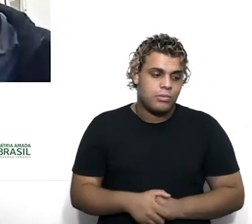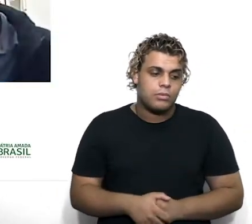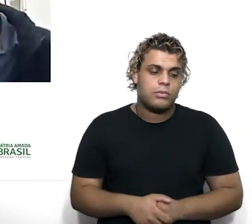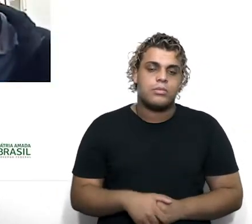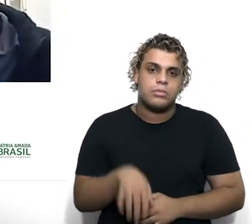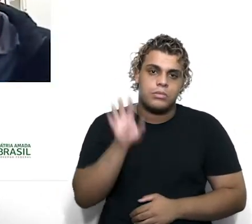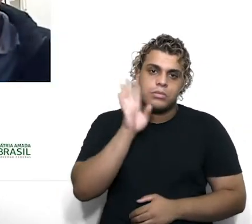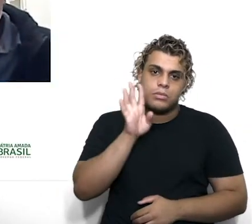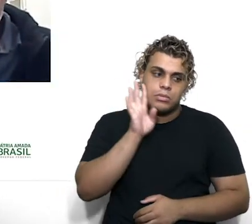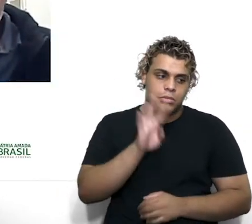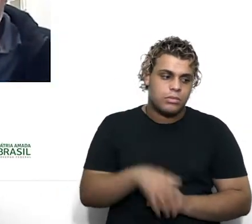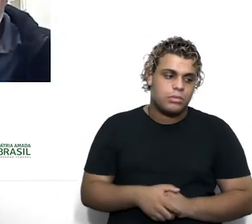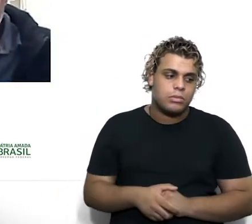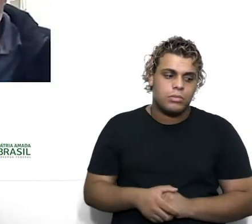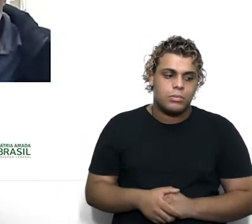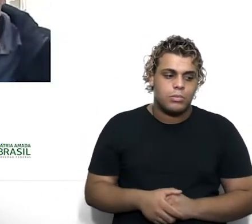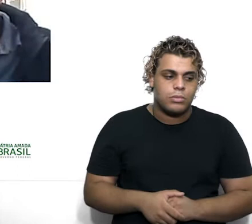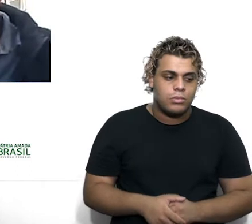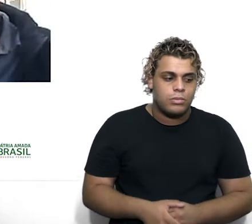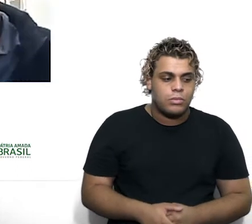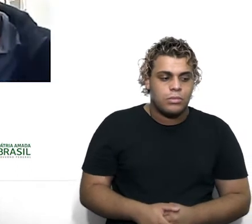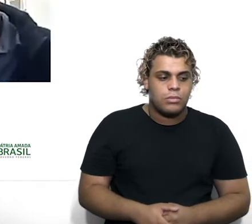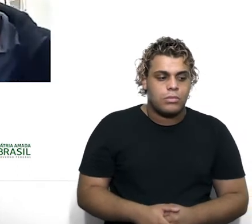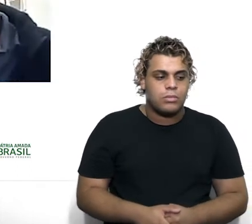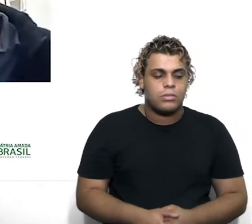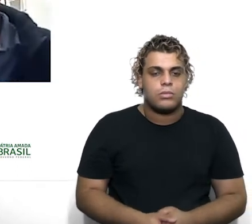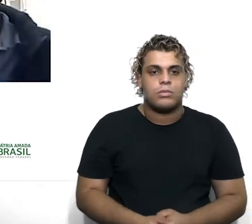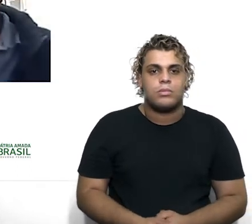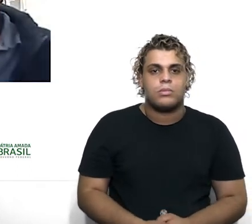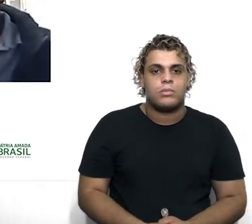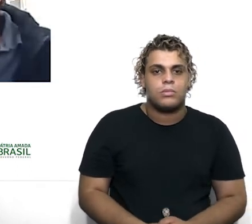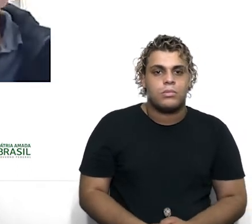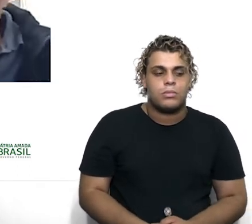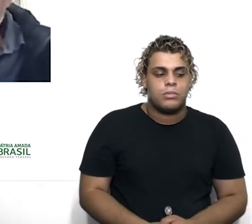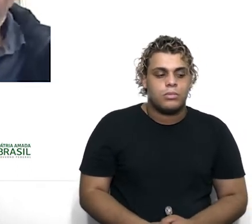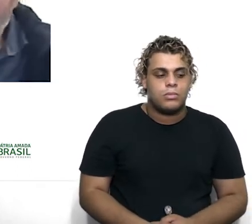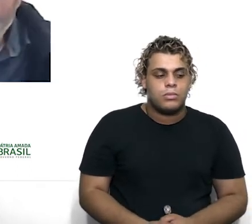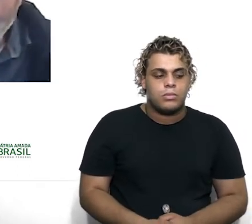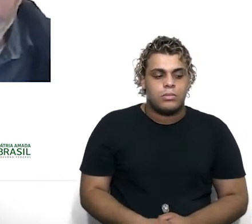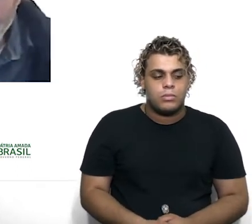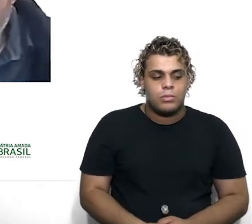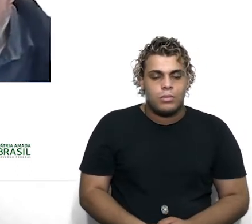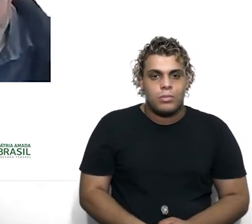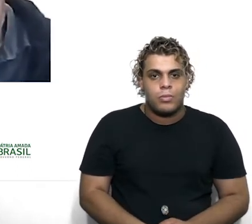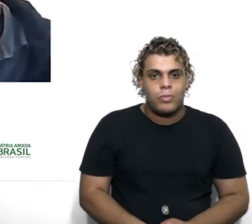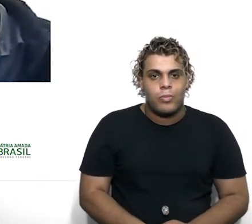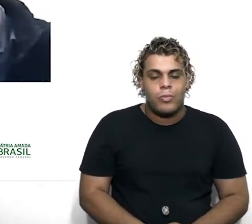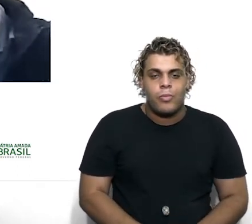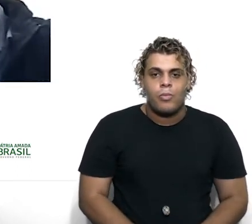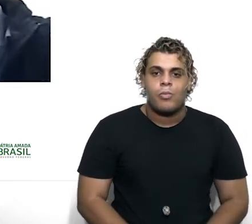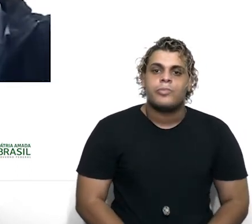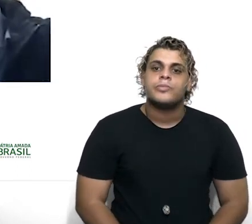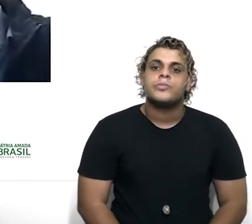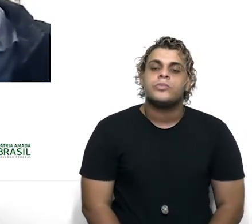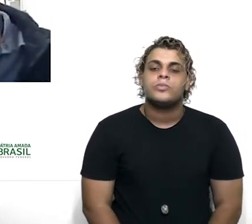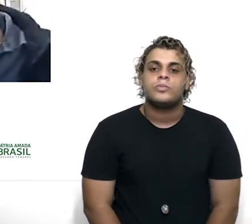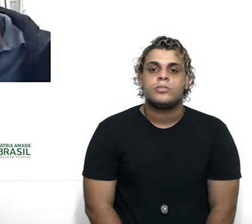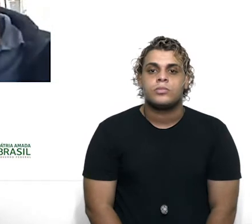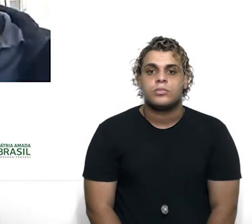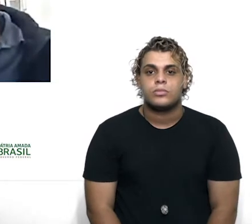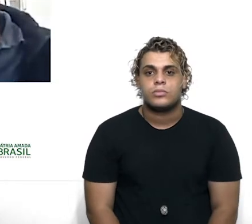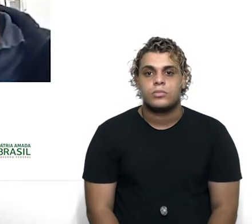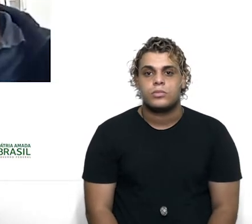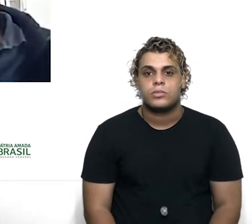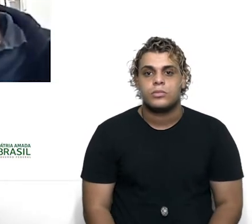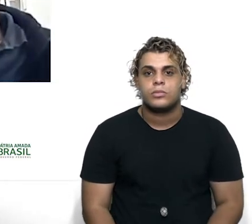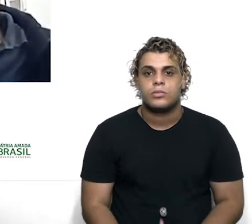Da Serial Vinha. Isso parece uma edição portuguesa. Exatamente, edição bilíngue. A Serial Vinha. Já